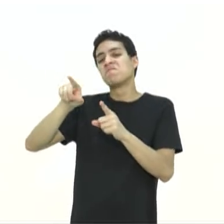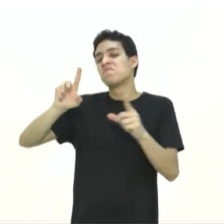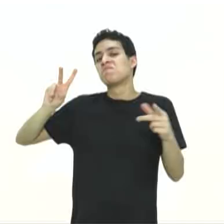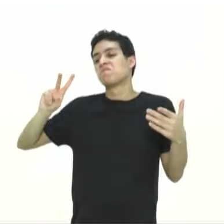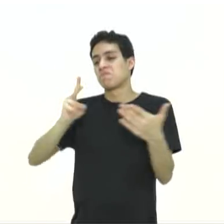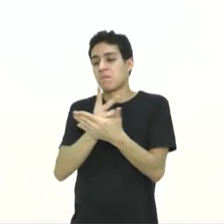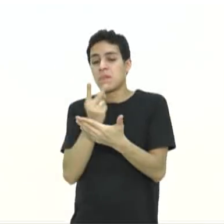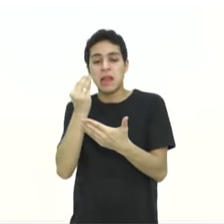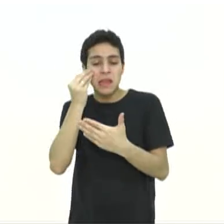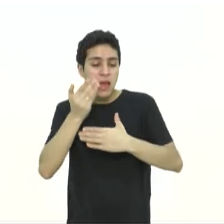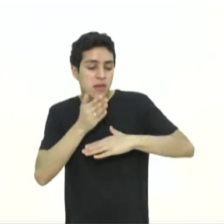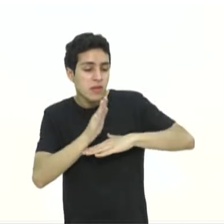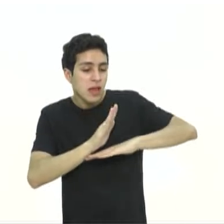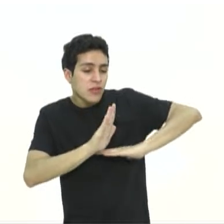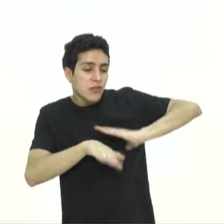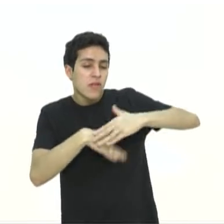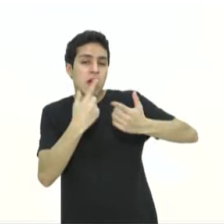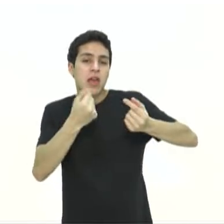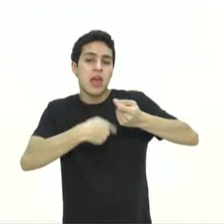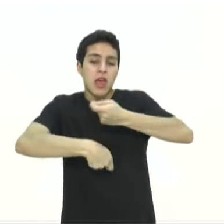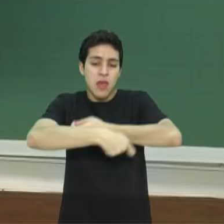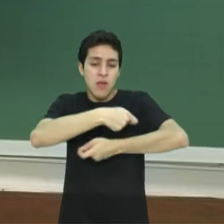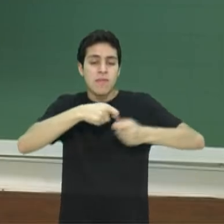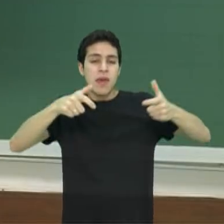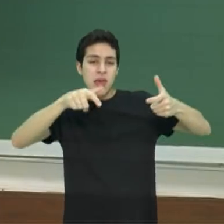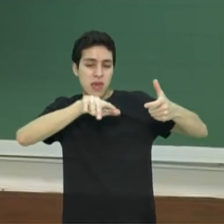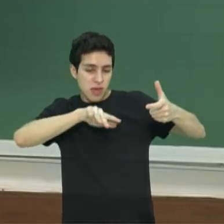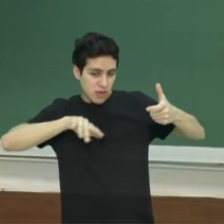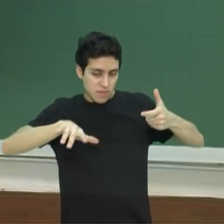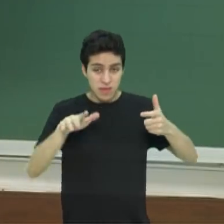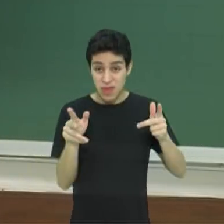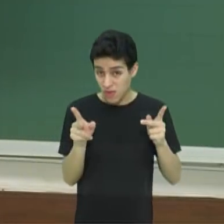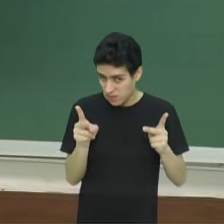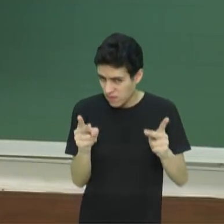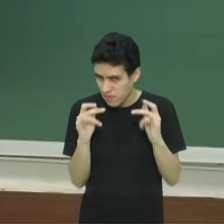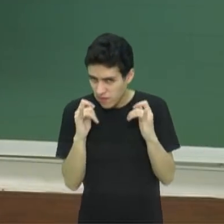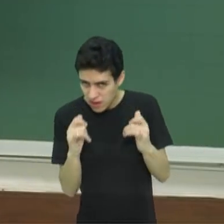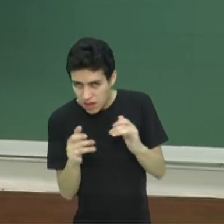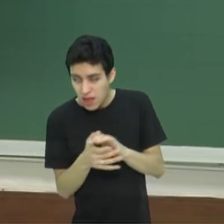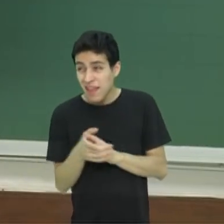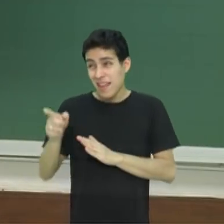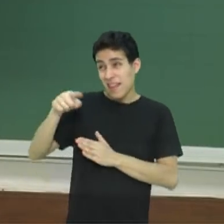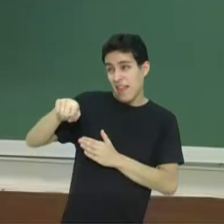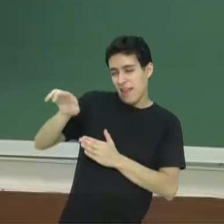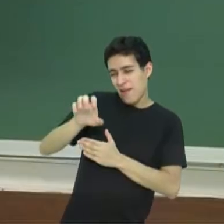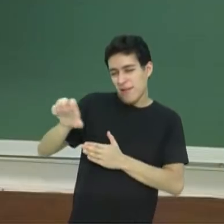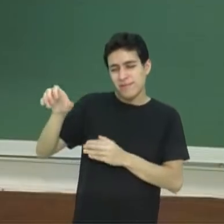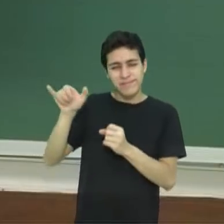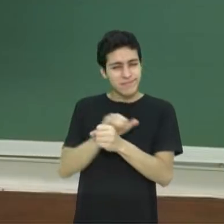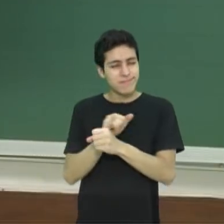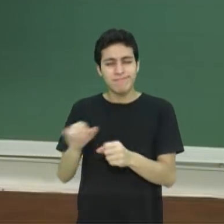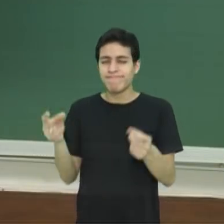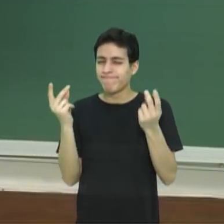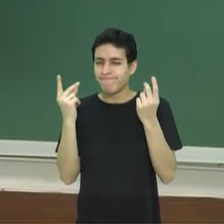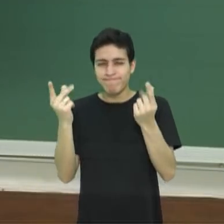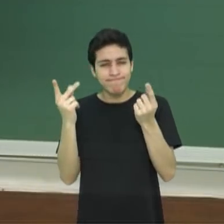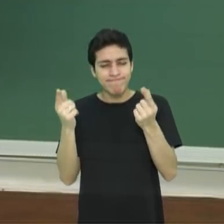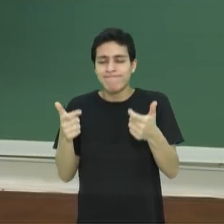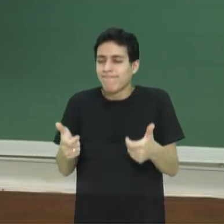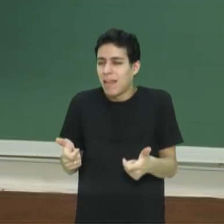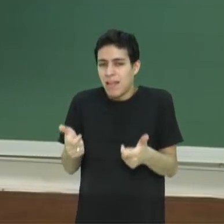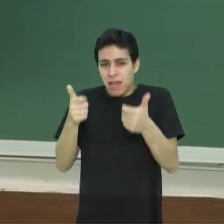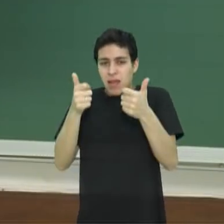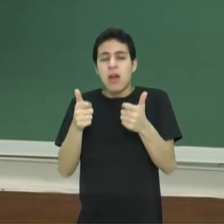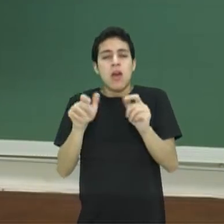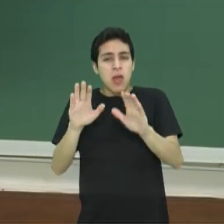economia regional. Vou repetir isso para vocês sempre. A maior sacada dos europeus foi essa. Mesmo ao longo